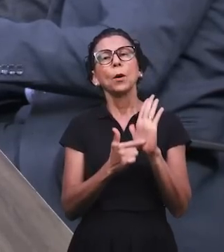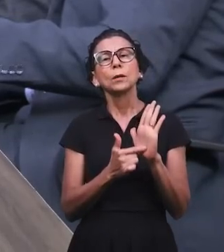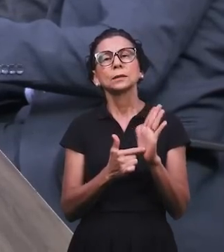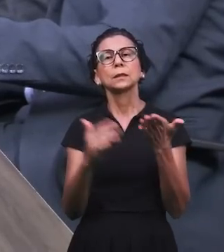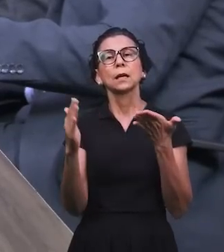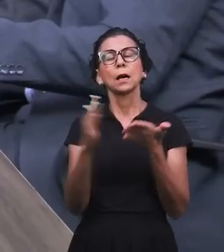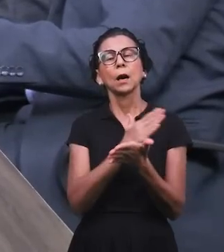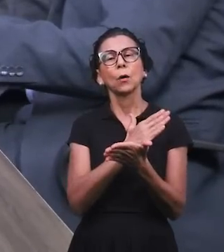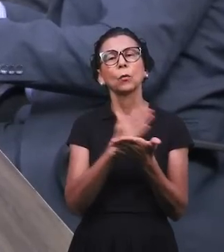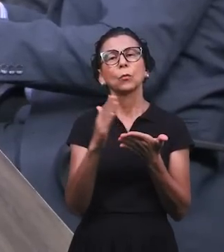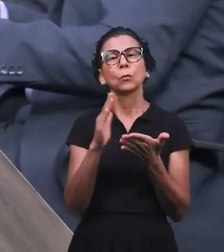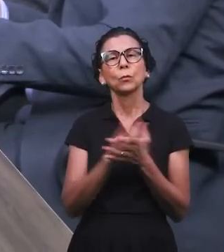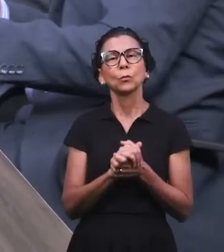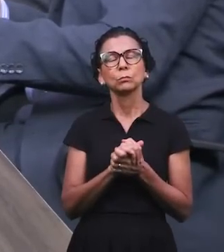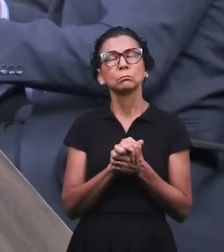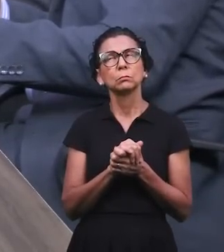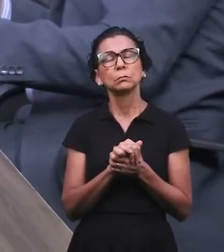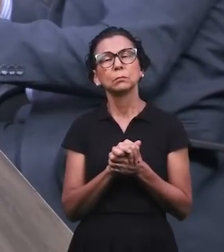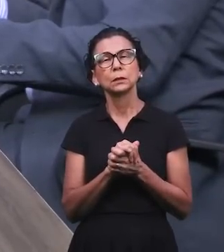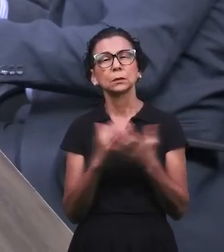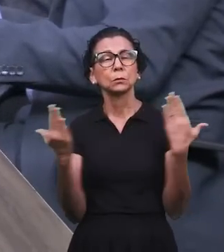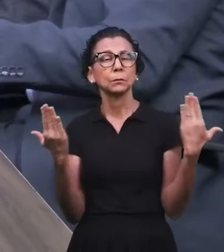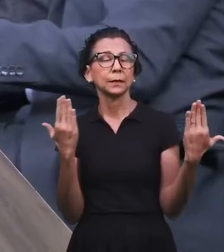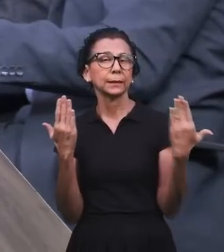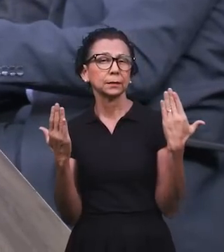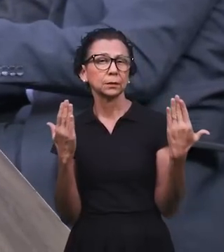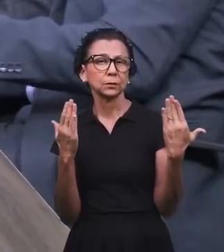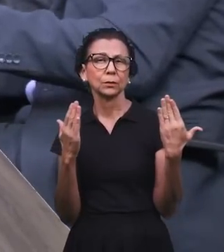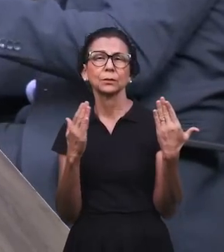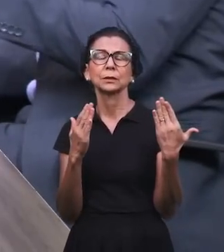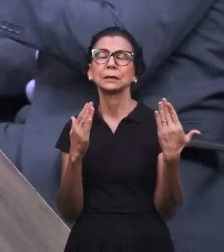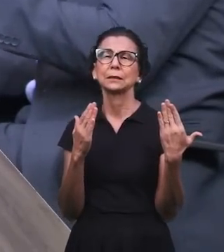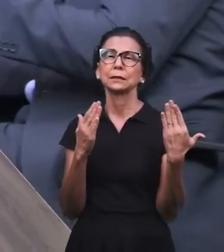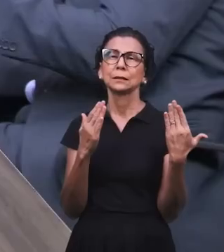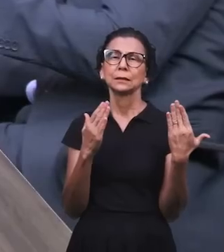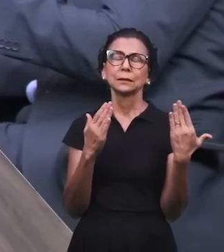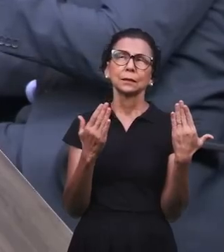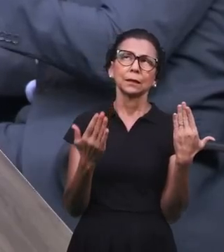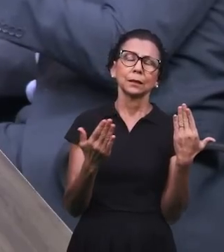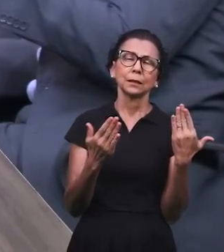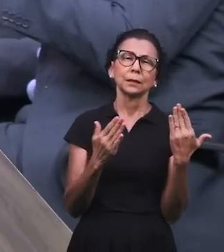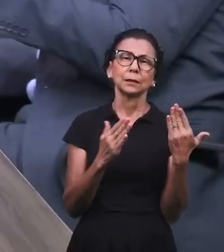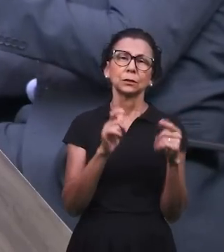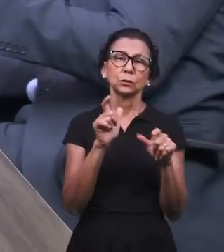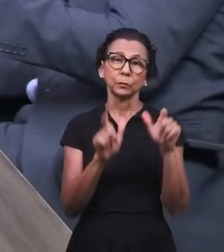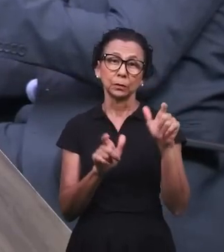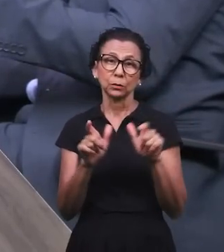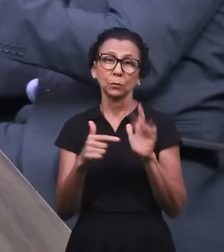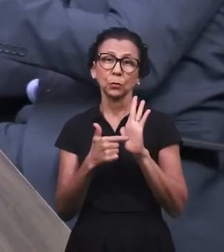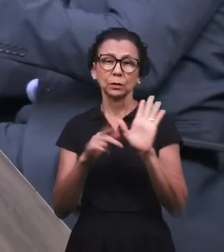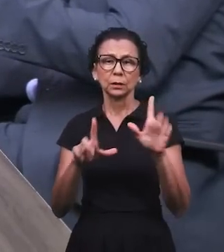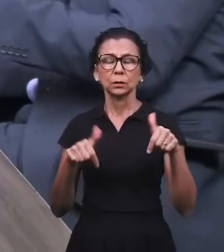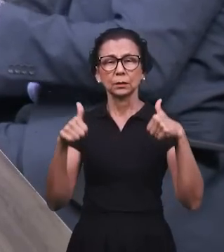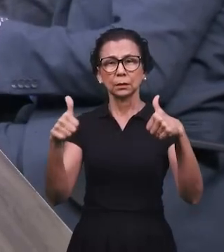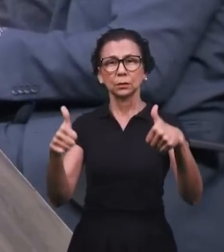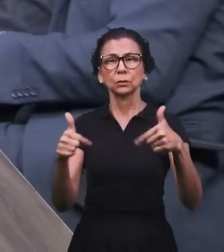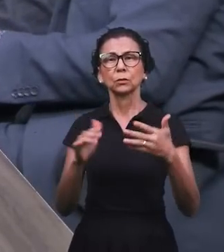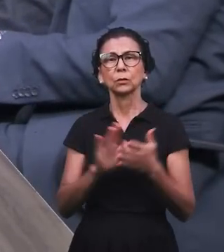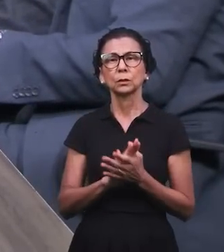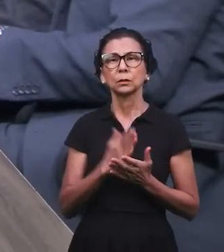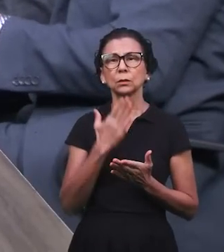profeticamente, indicando ali as ações, né, do Pai, do Filho Jesus e do